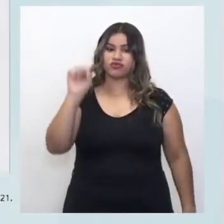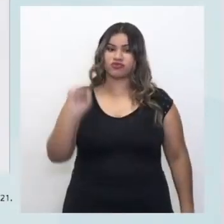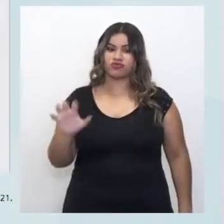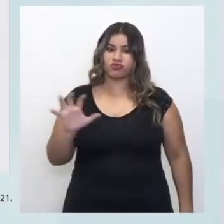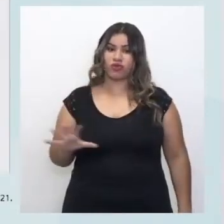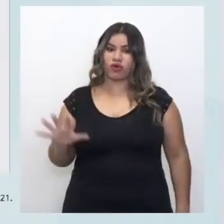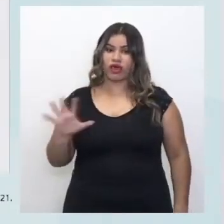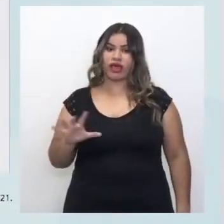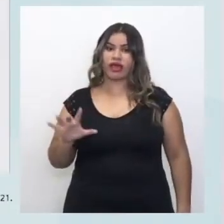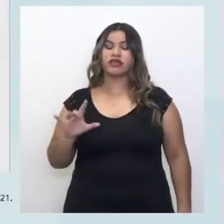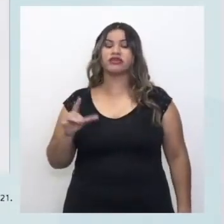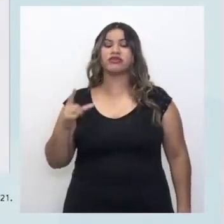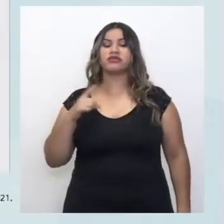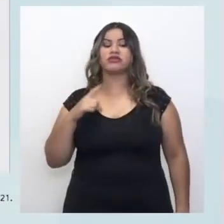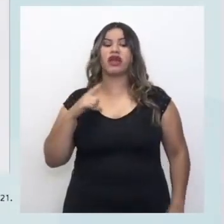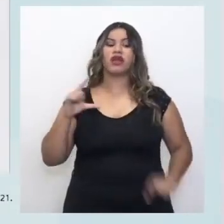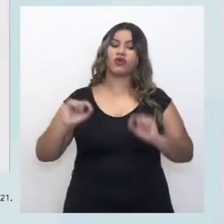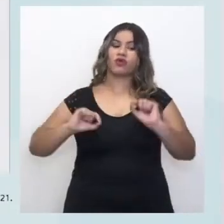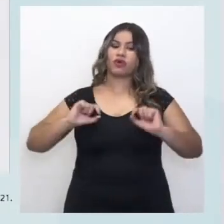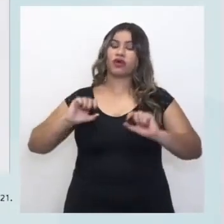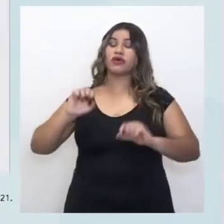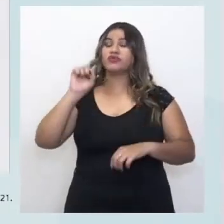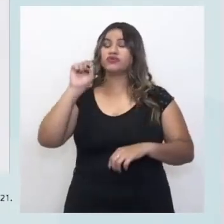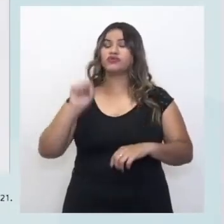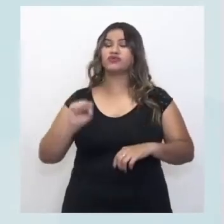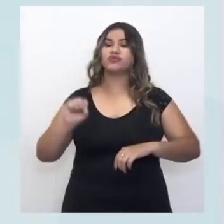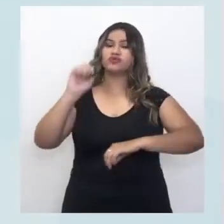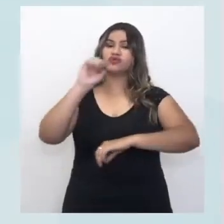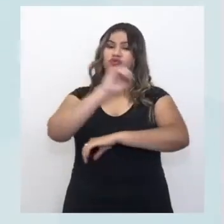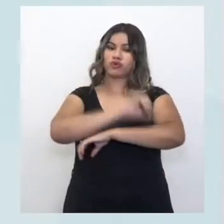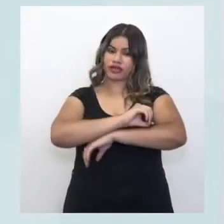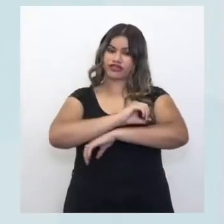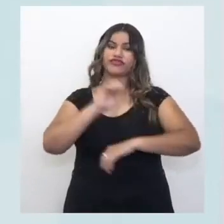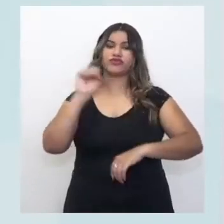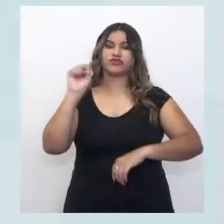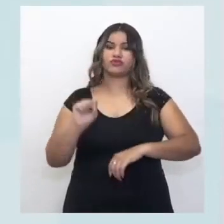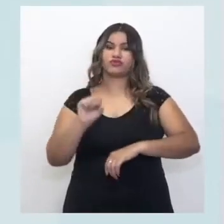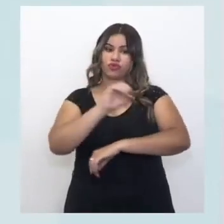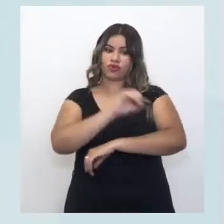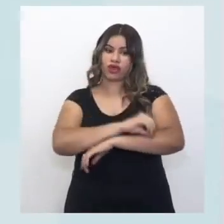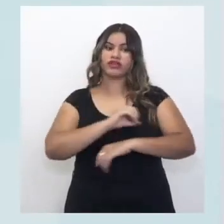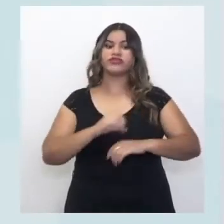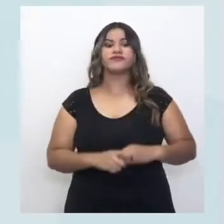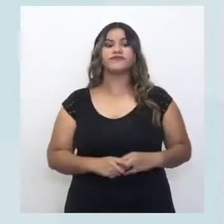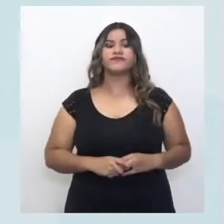que aparece como uma relação, vamos voltar lá.